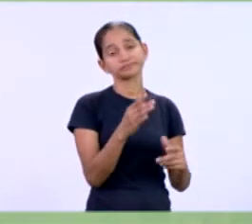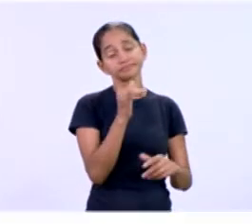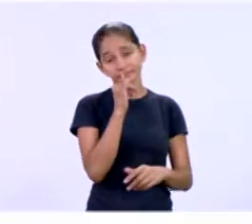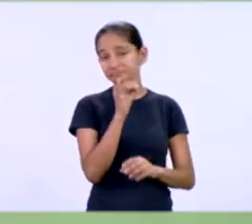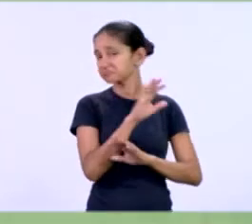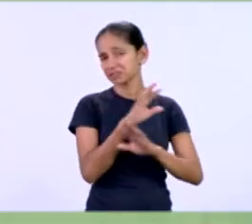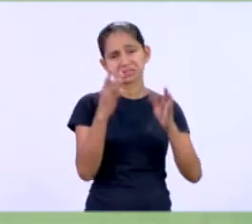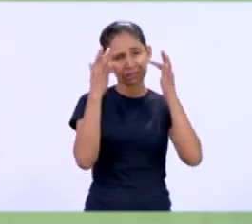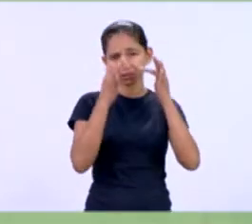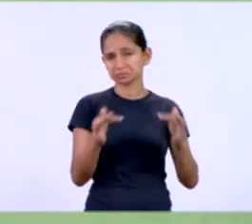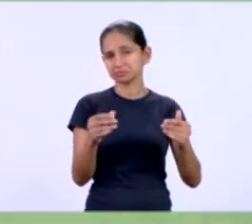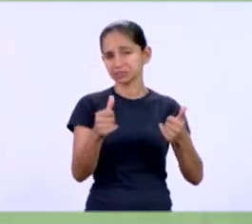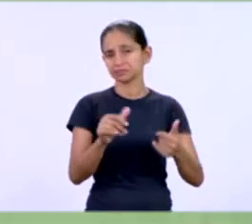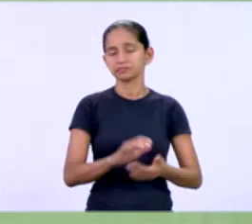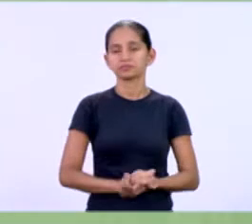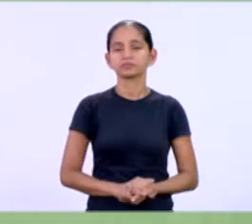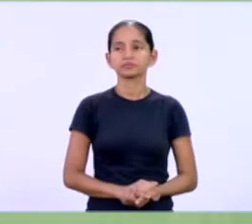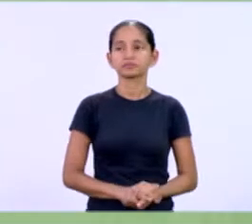frente.